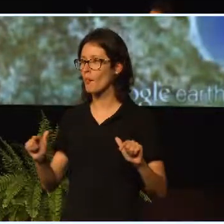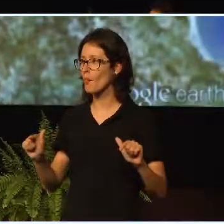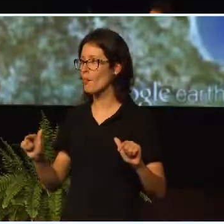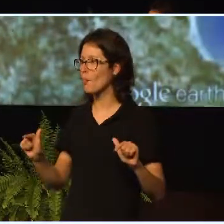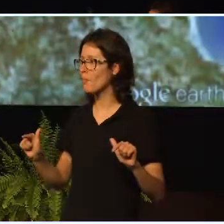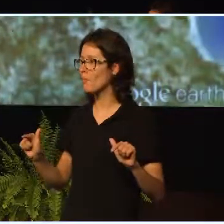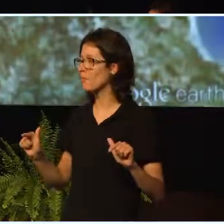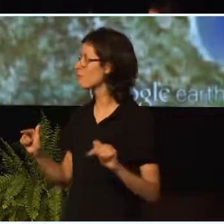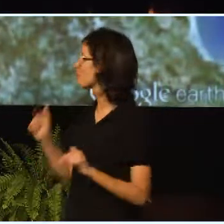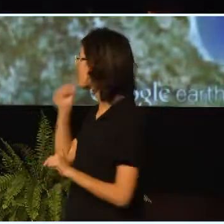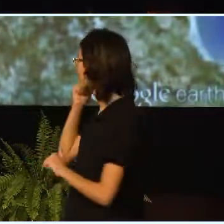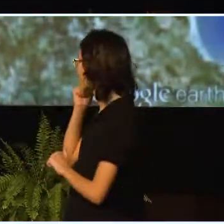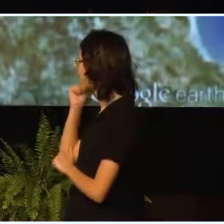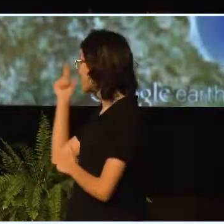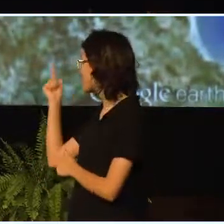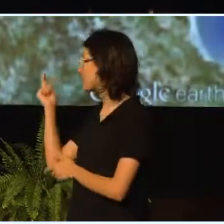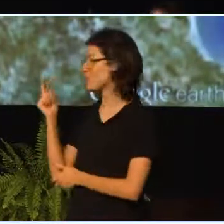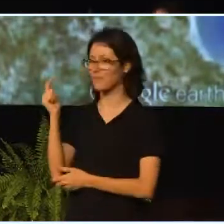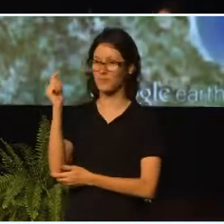Um coqueiro.